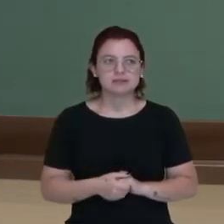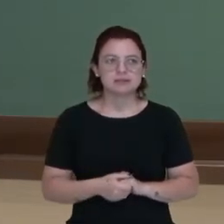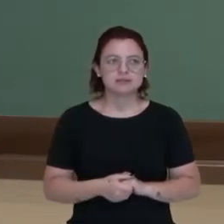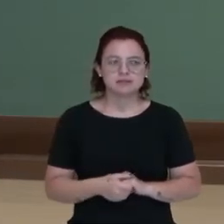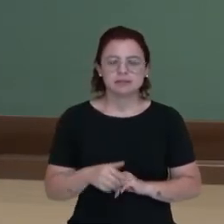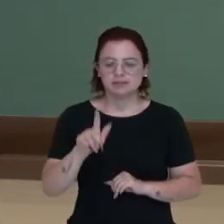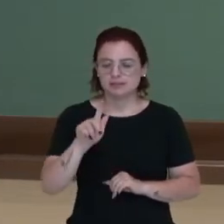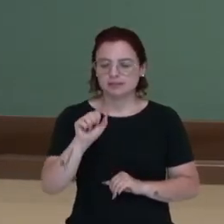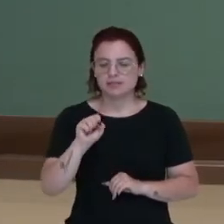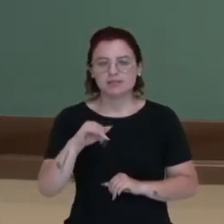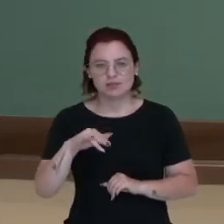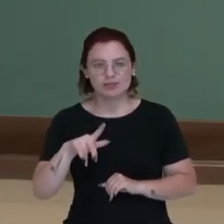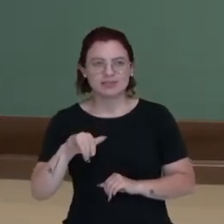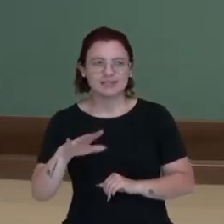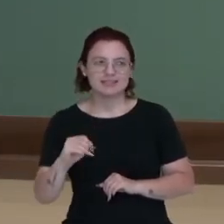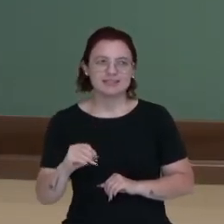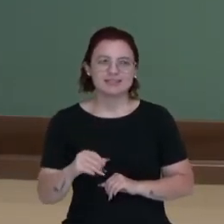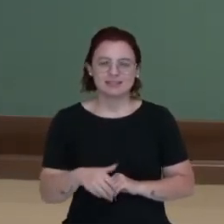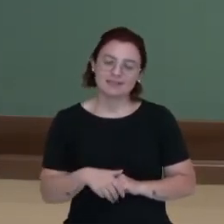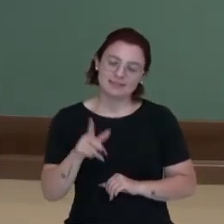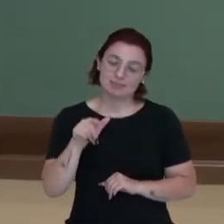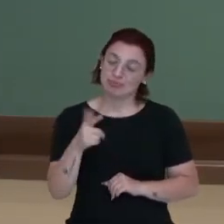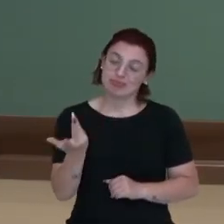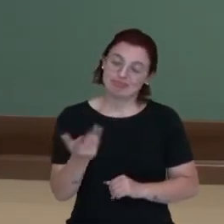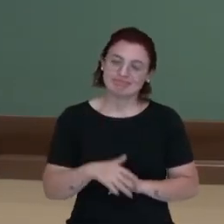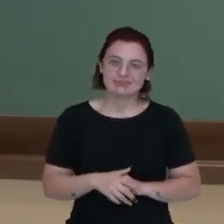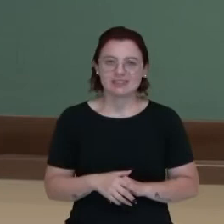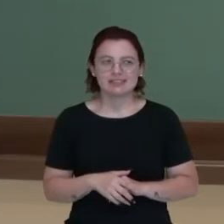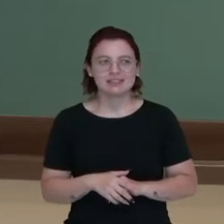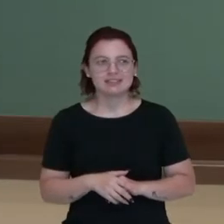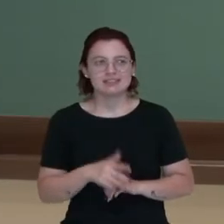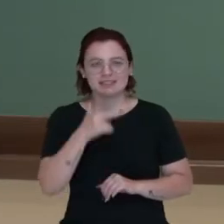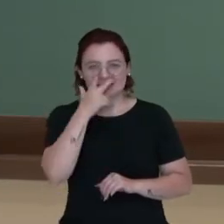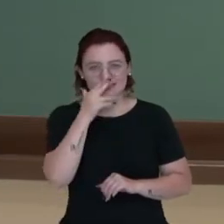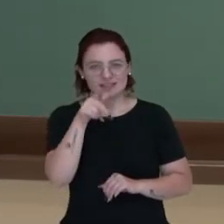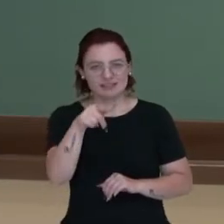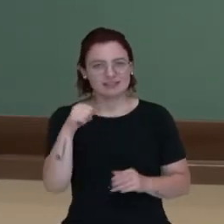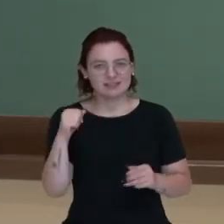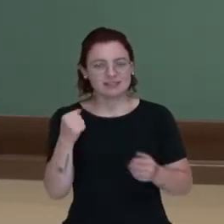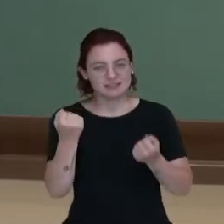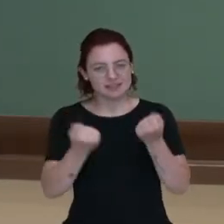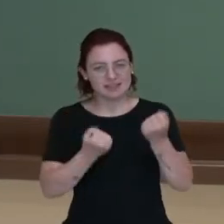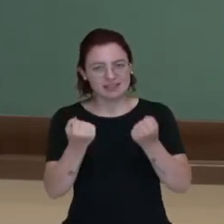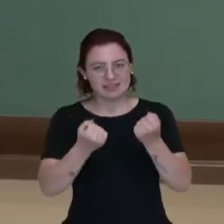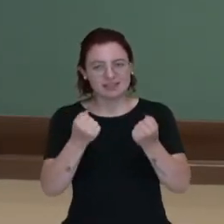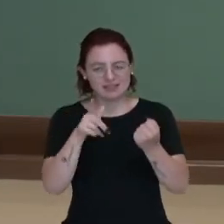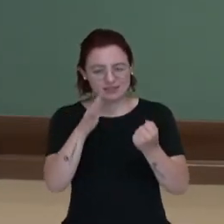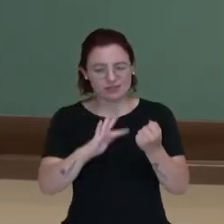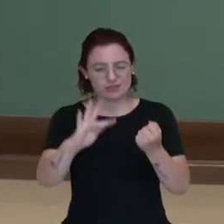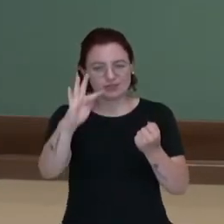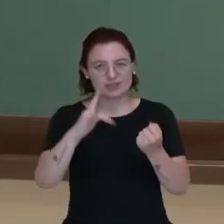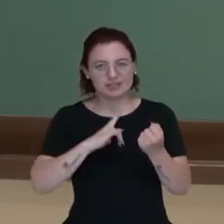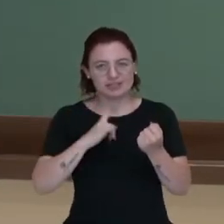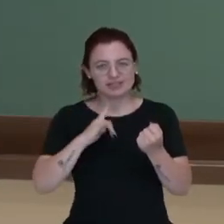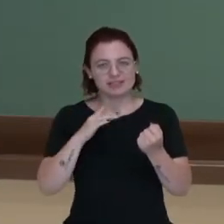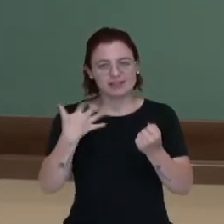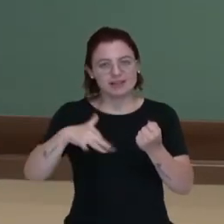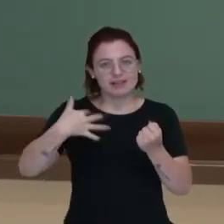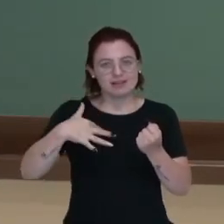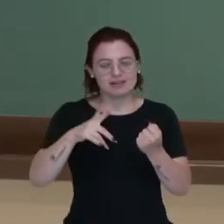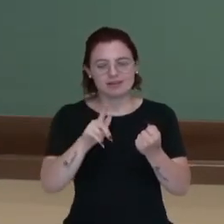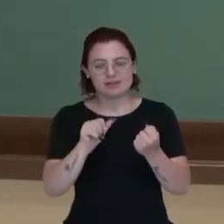gasolina, gasolina, né? Você vai ter o seu carro, você vai entender o porquê que a gasolina é